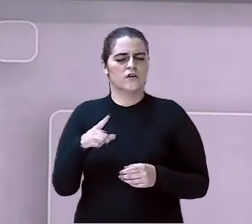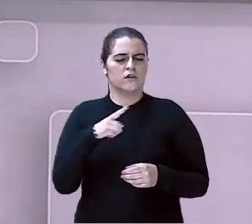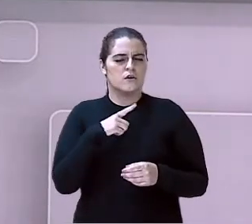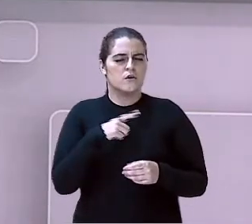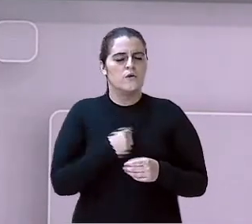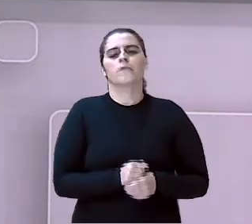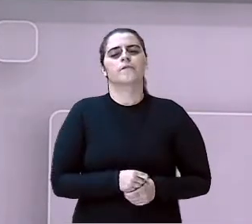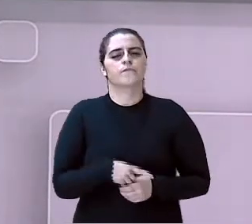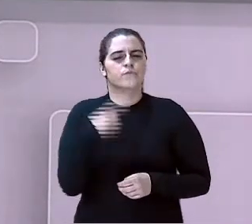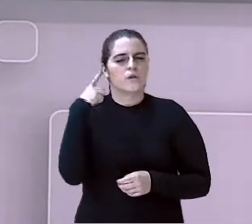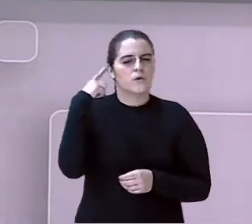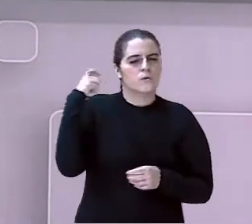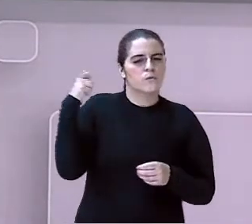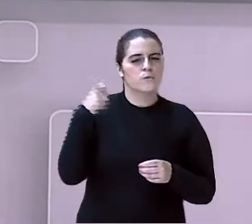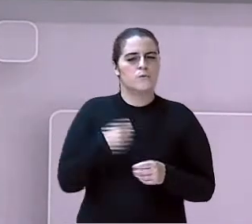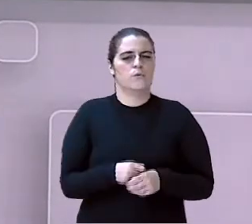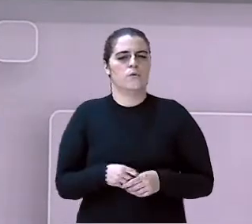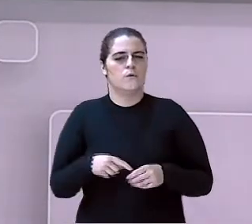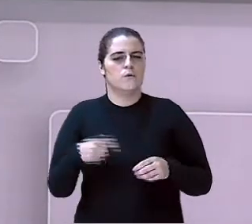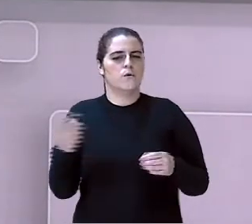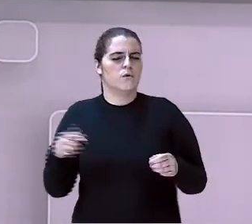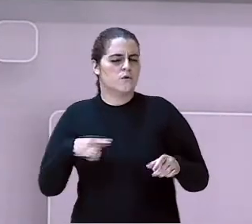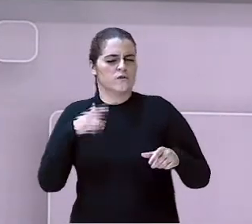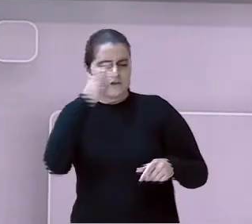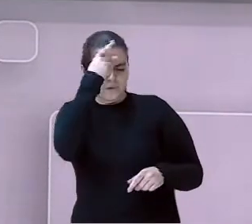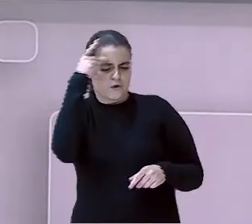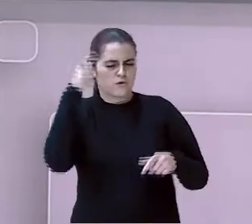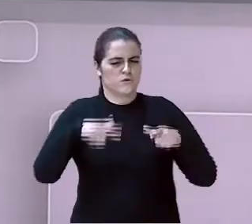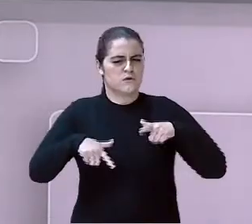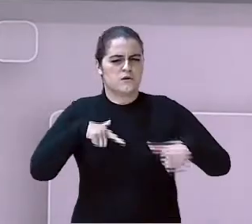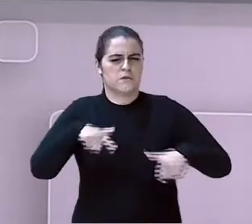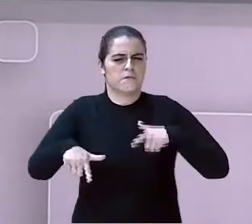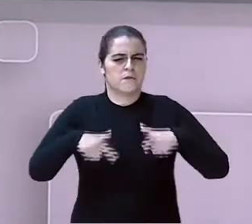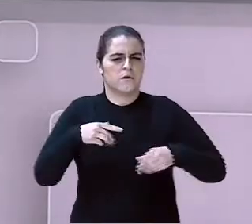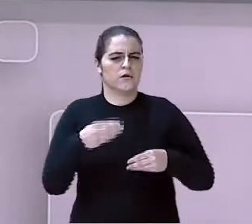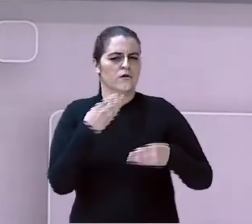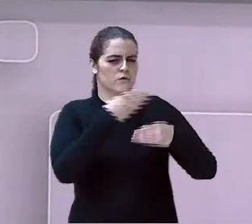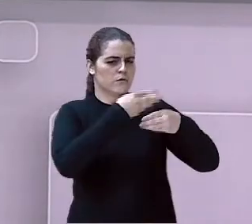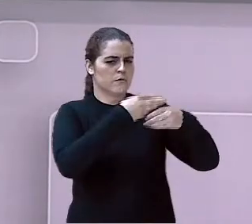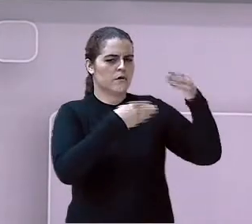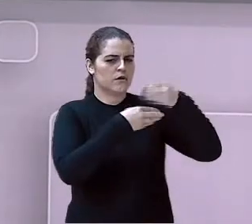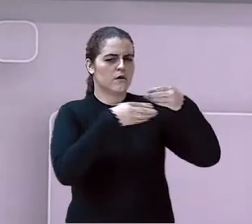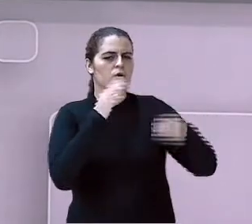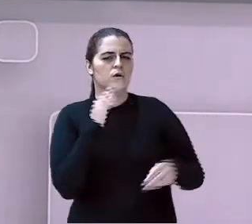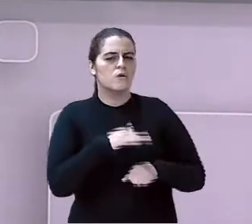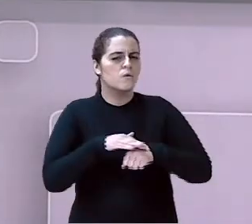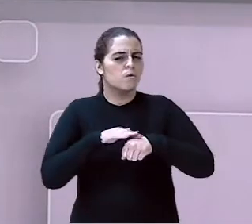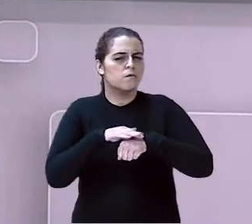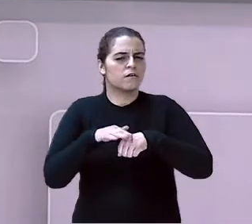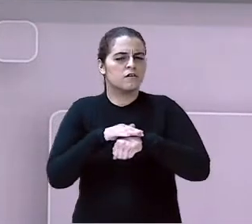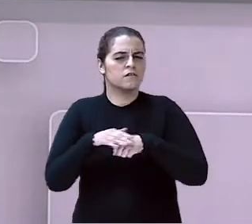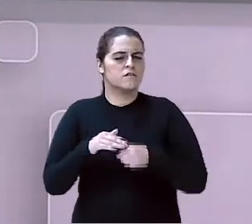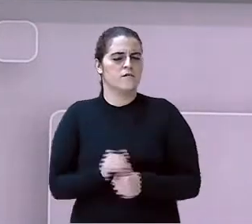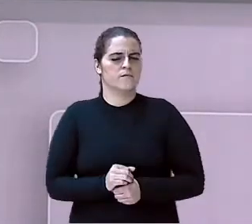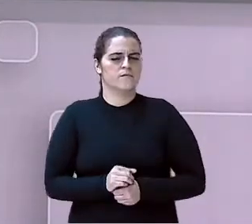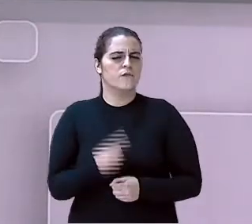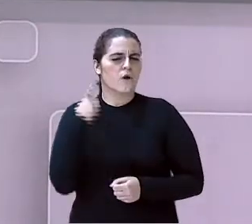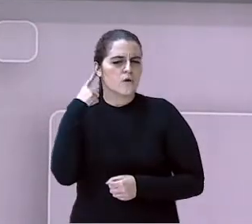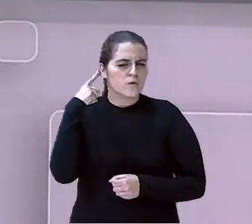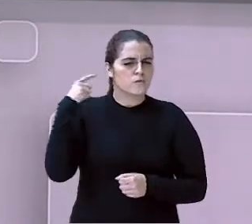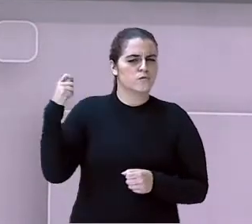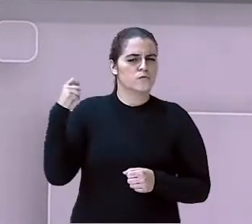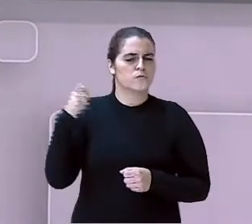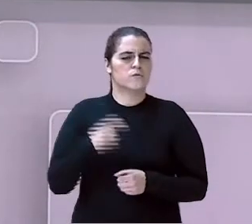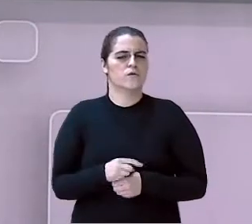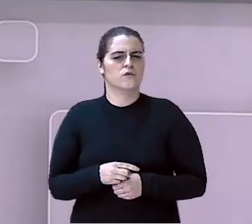da furadeira, do pessoal trabalhando, dos pedreiros conversando. Tudo isso, gente, faz parte do som